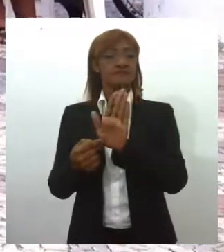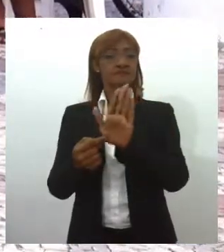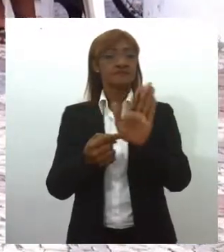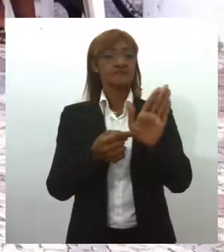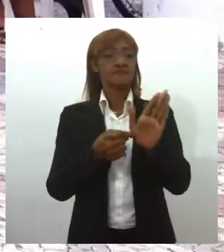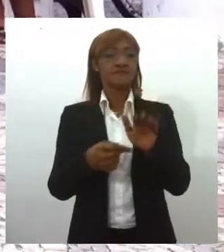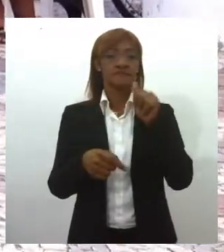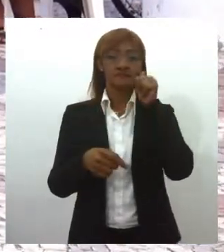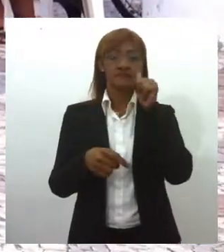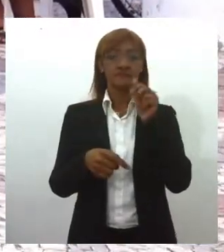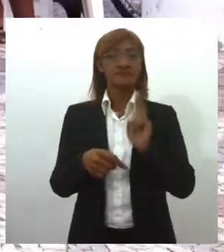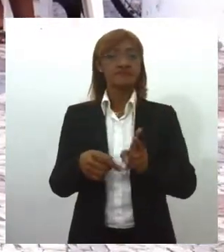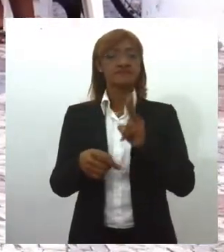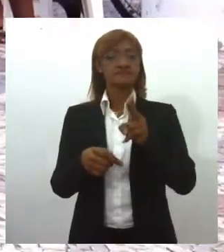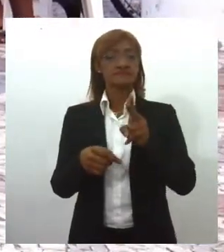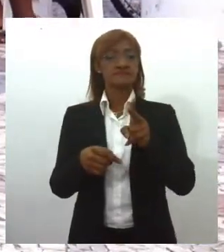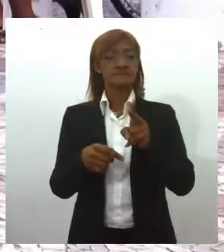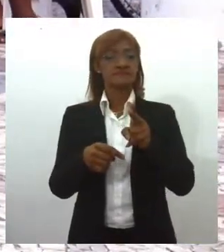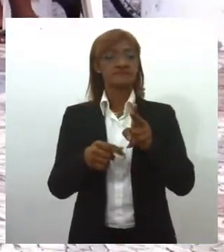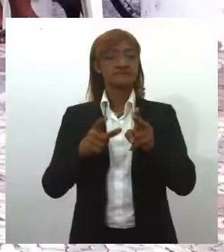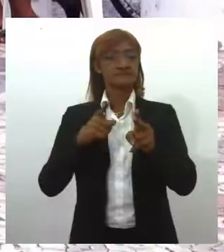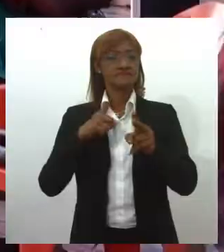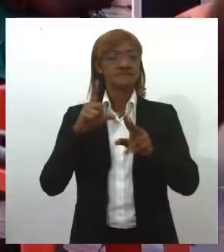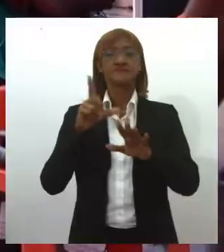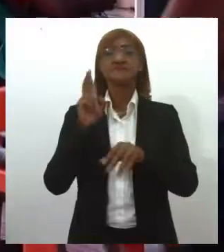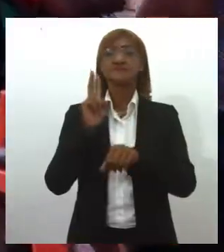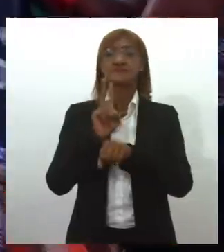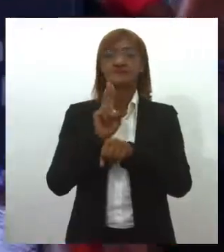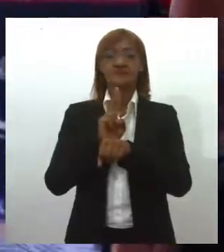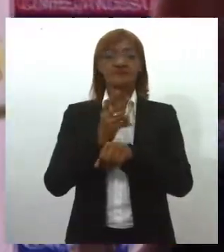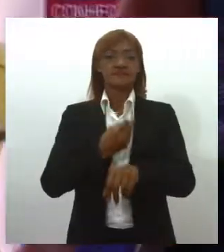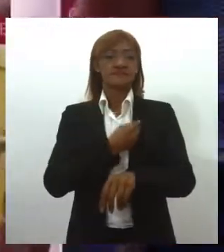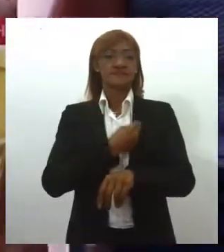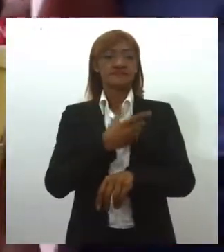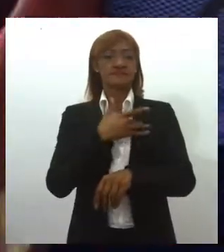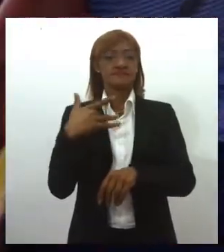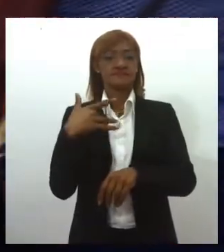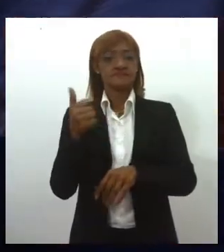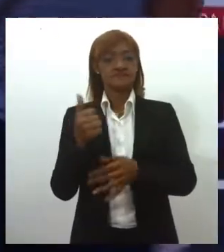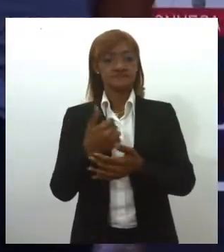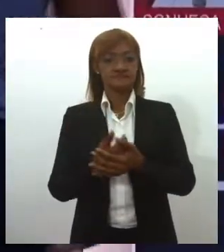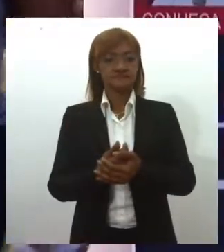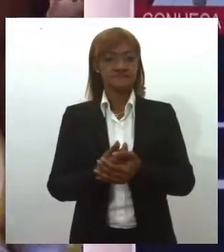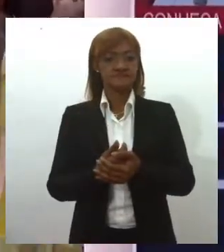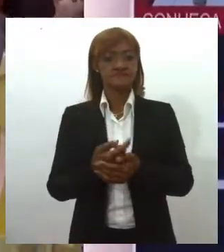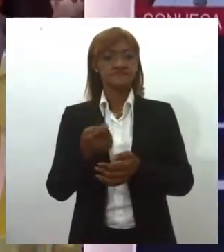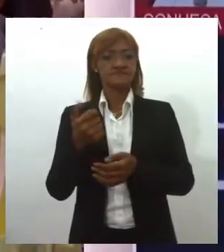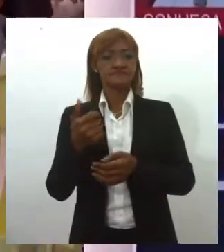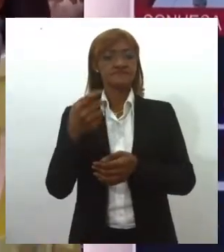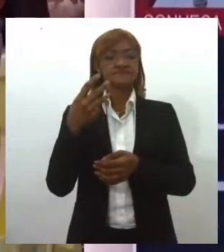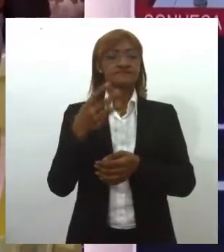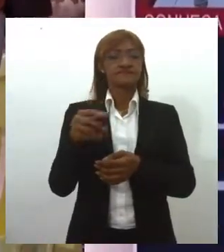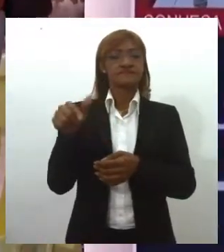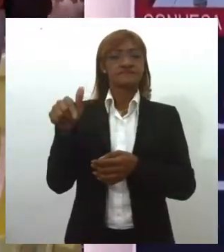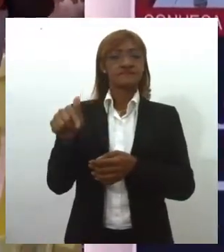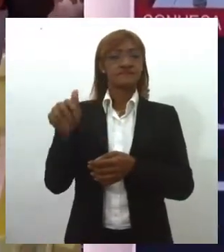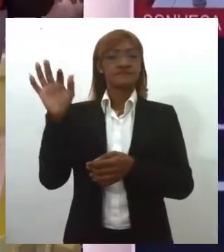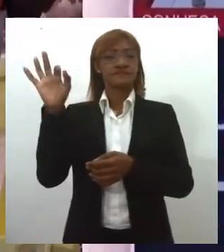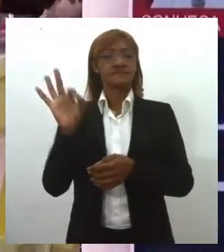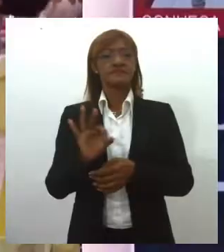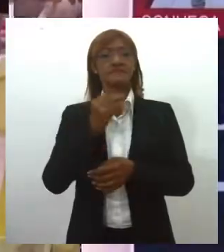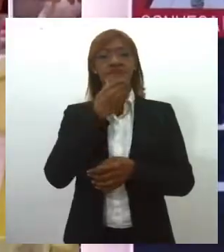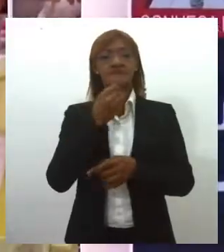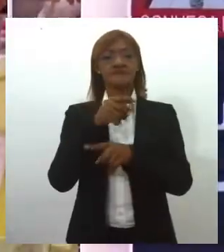mulheres seguem sendo mais cuidadosas com a saúde. A pesquisa traz ainda que quase 37% dos homens